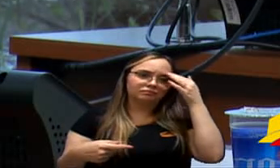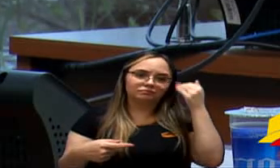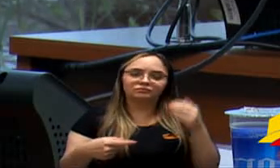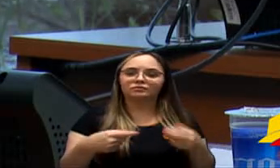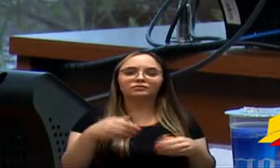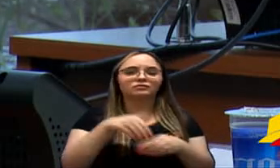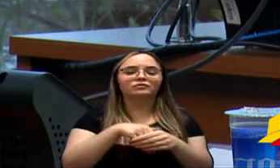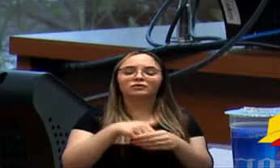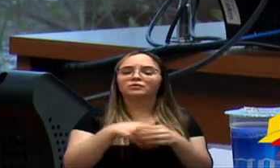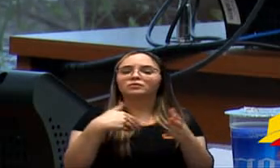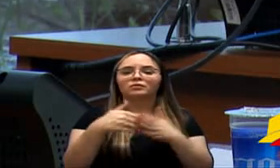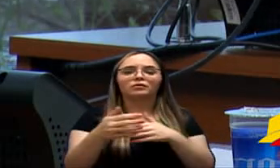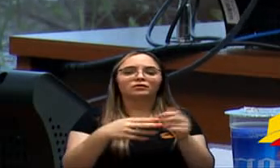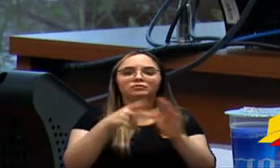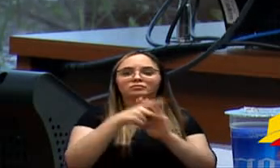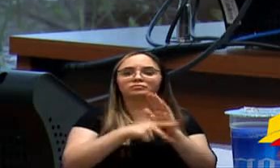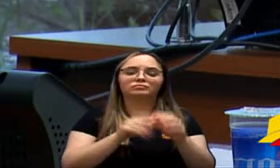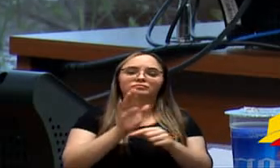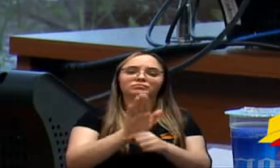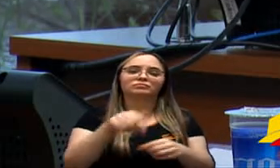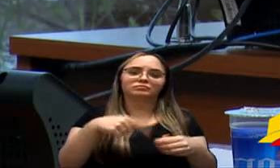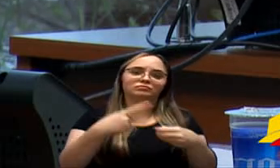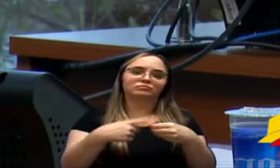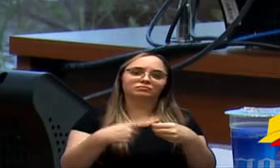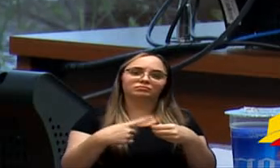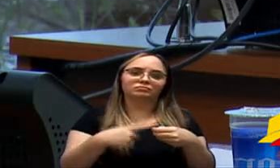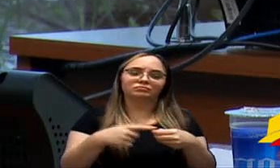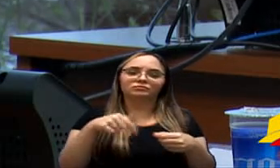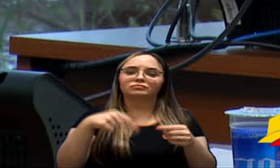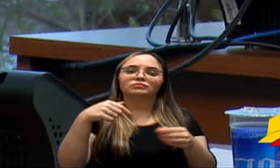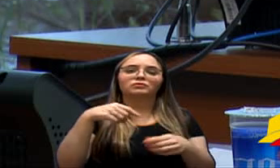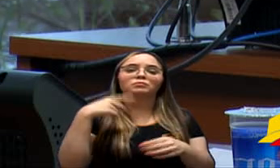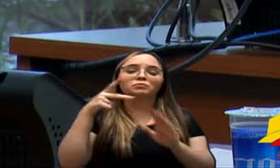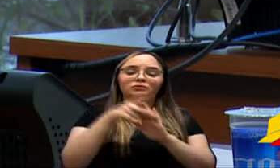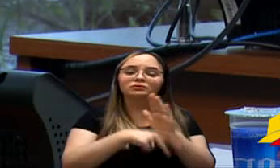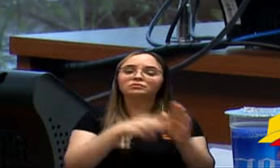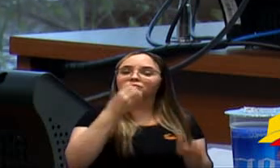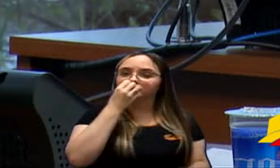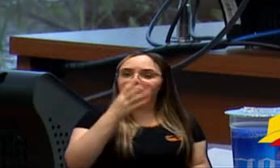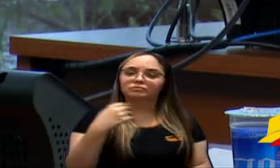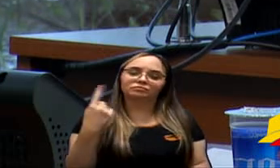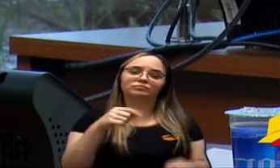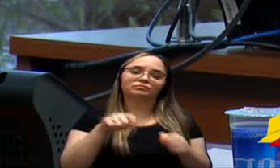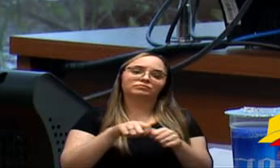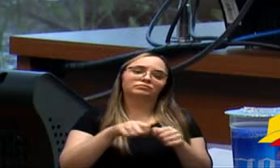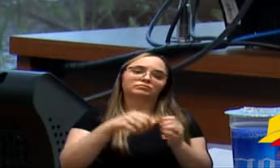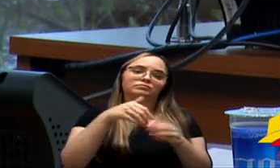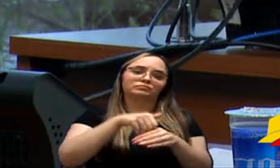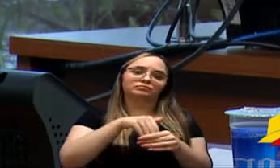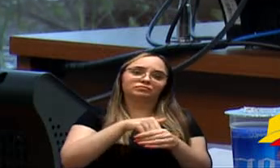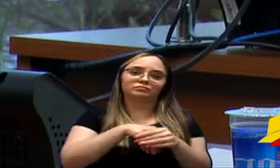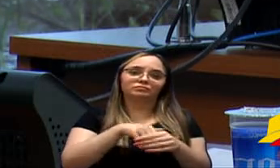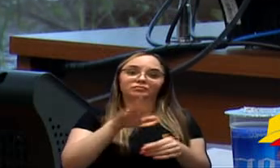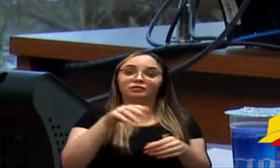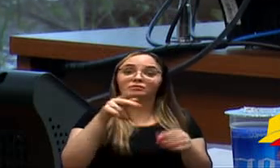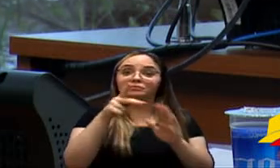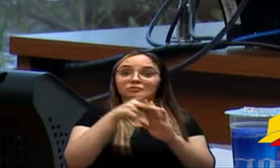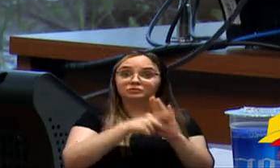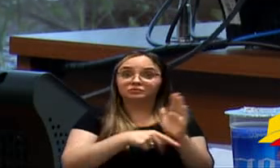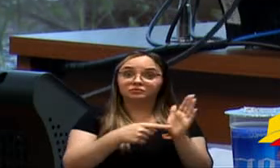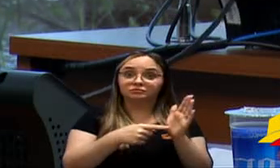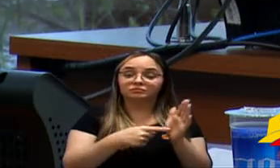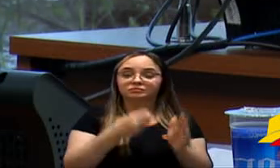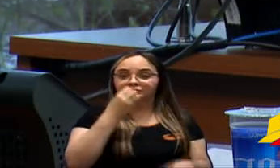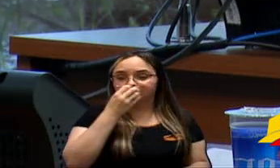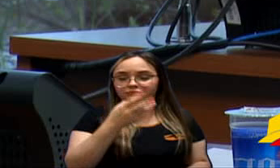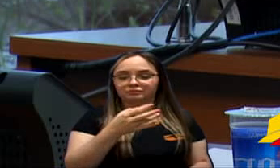qualquer projeto a favor da cidade aqui. Não, eu voto em projeto que é bom. Falam... Projeto mas que não quando é, bom, é hora não de voto. Votar em favor de projetos a favor da